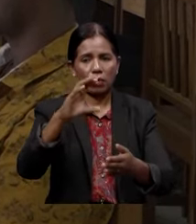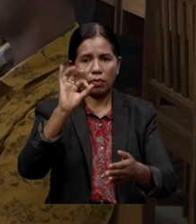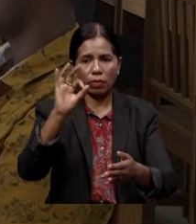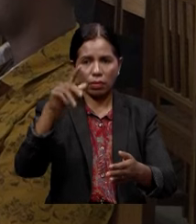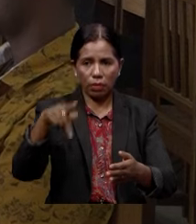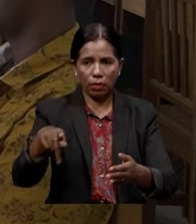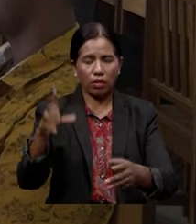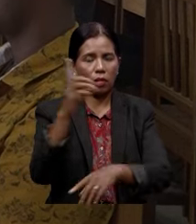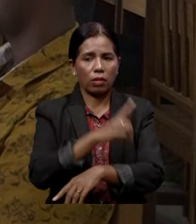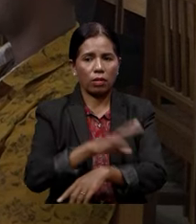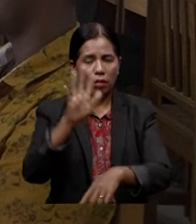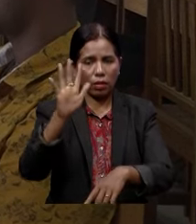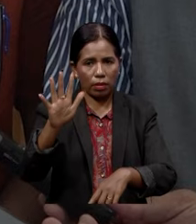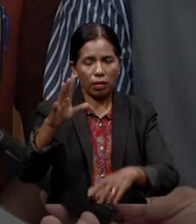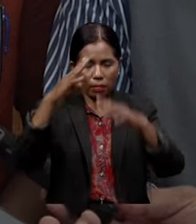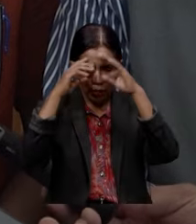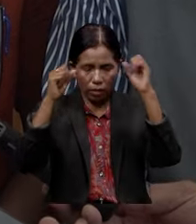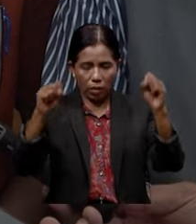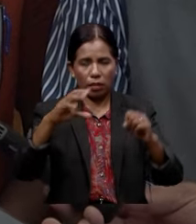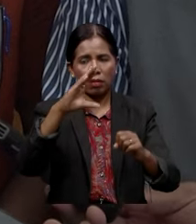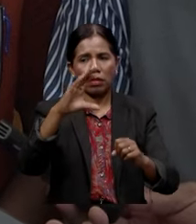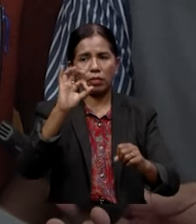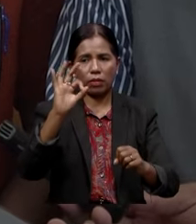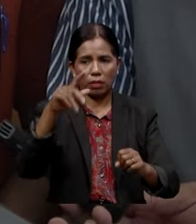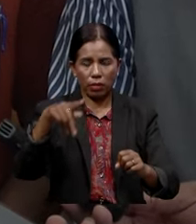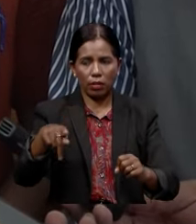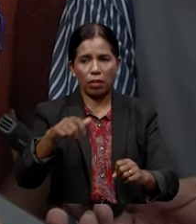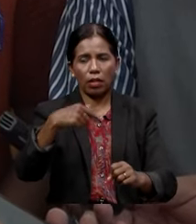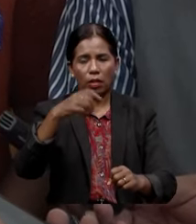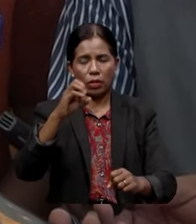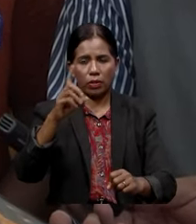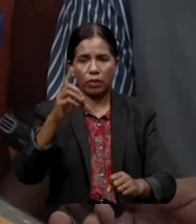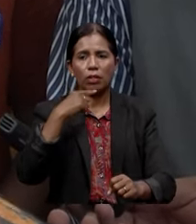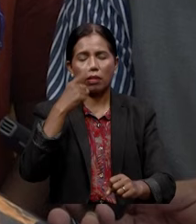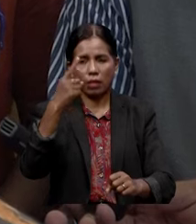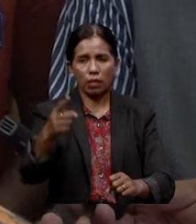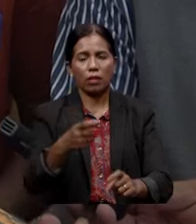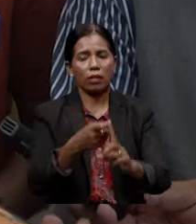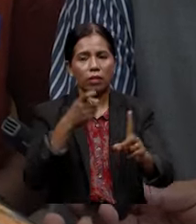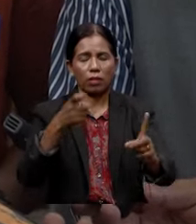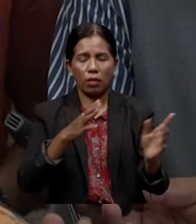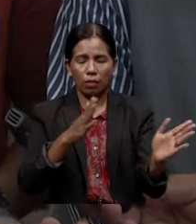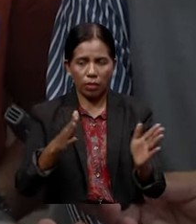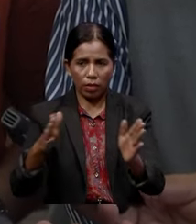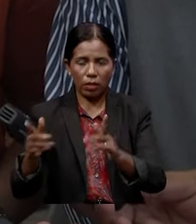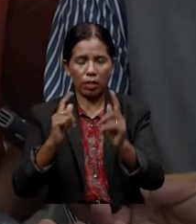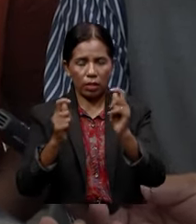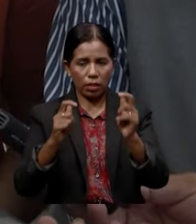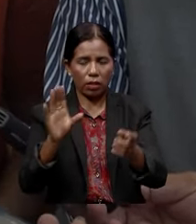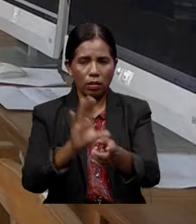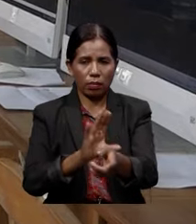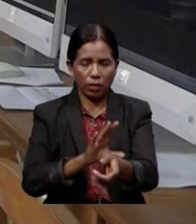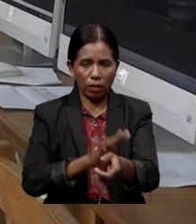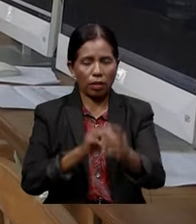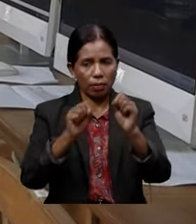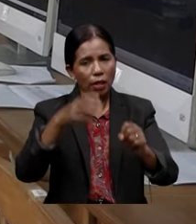durante Loron Lima. Presidente de Comissão Função Pública, Agostinho Litêncio de Deus Chateten, lhe russi processo deste computador, mas né,